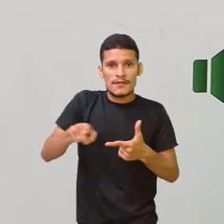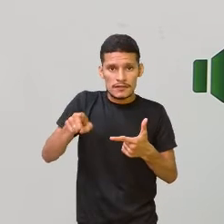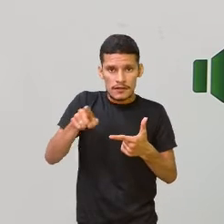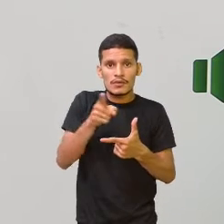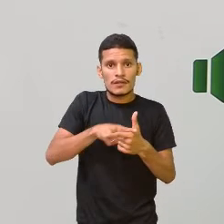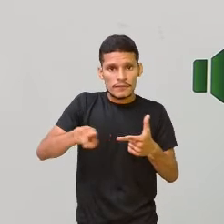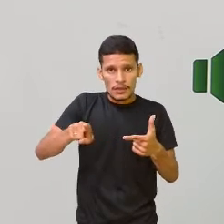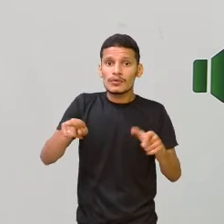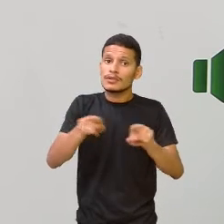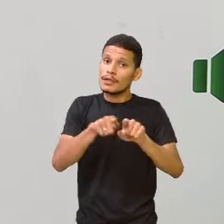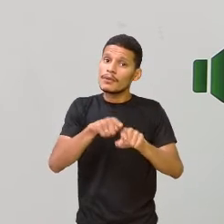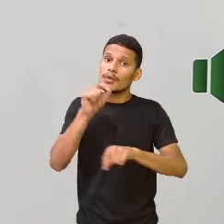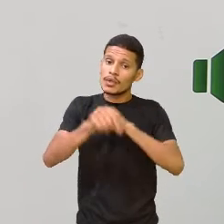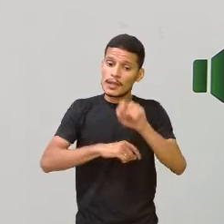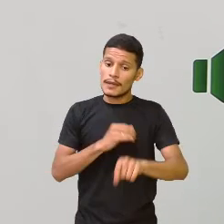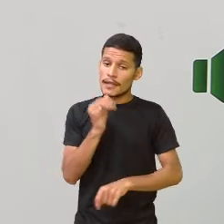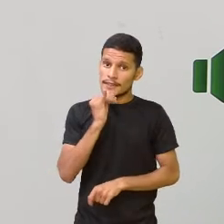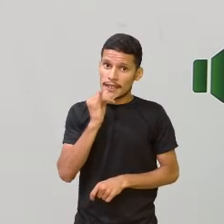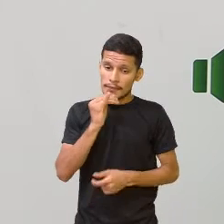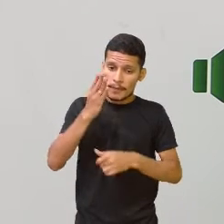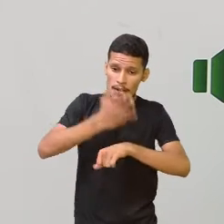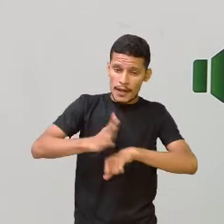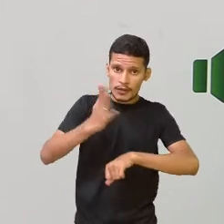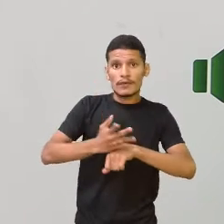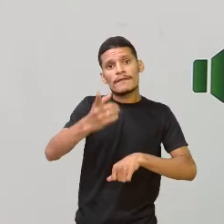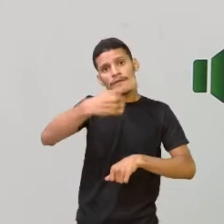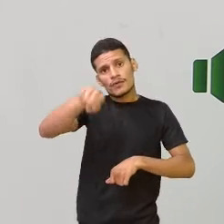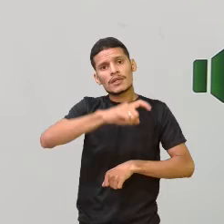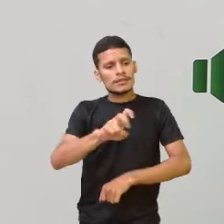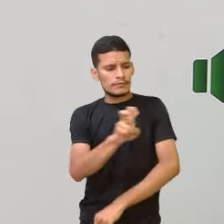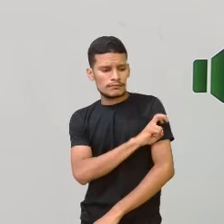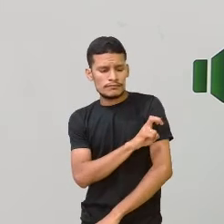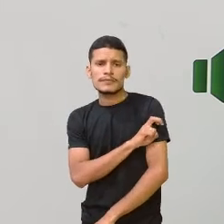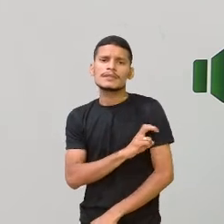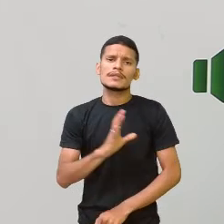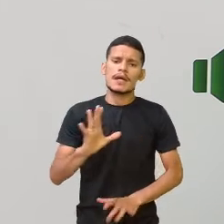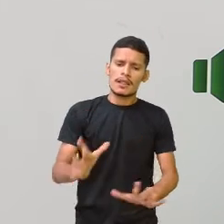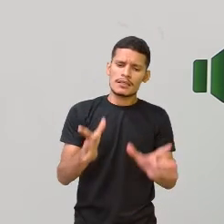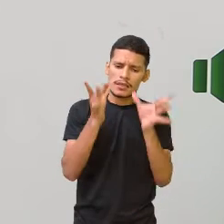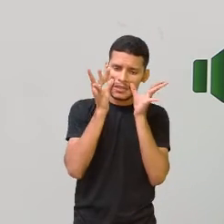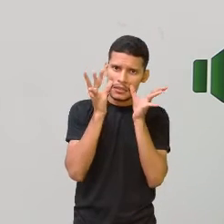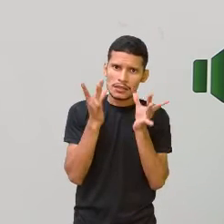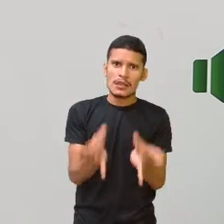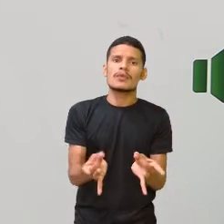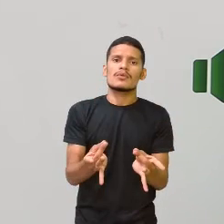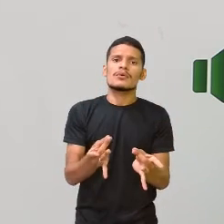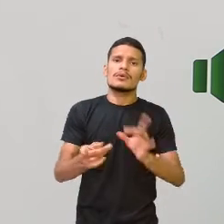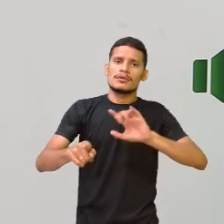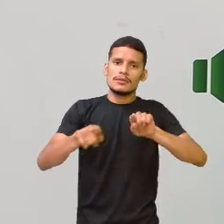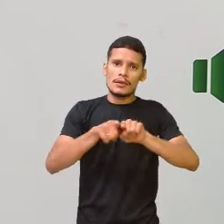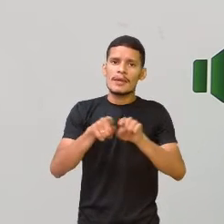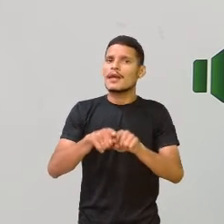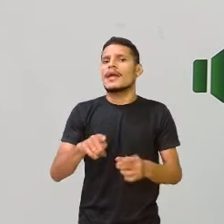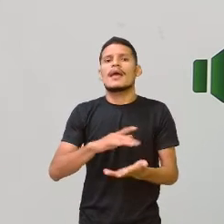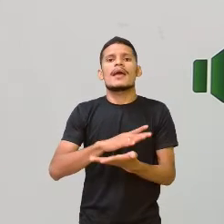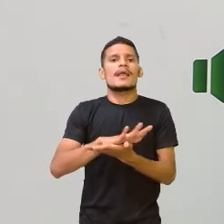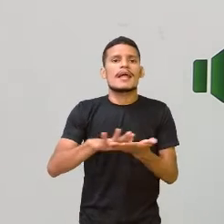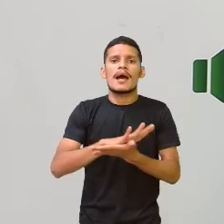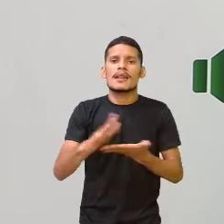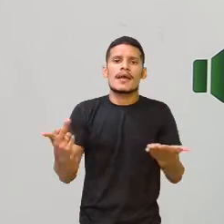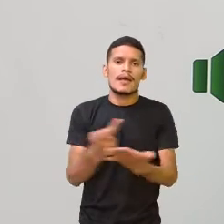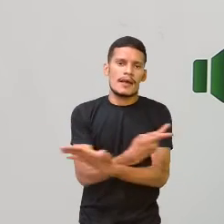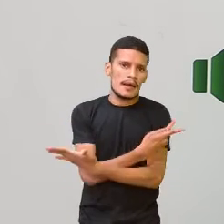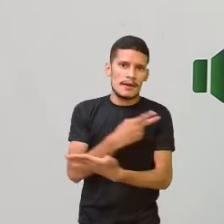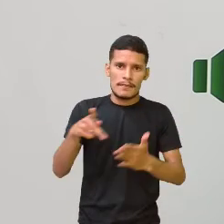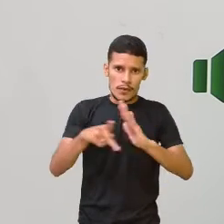com os nossos exemplos práticos, para você que é do quinto ano ficar atento e nunca mais errar questões que envolvem